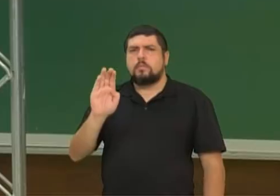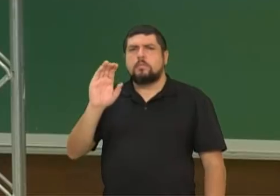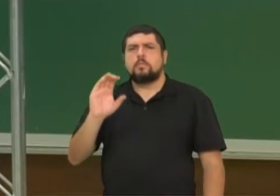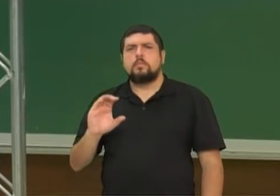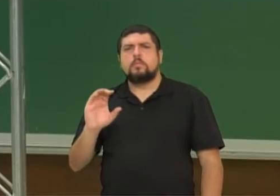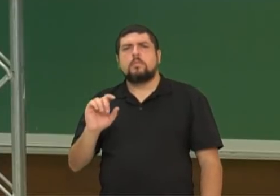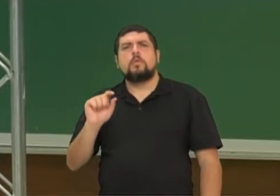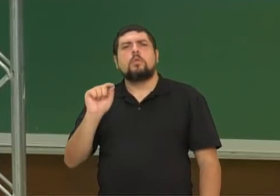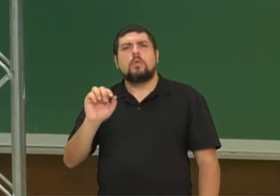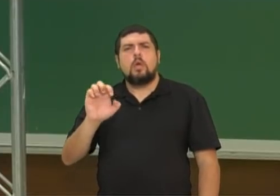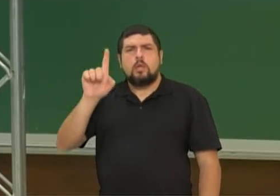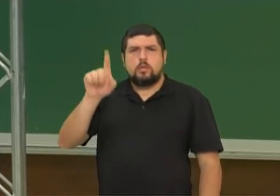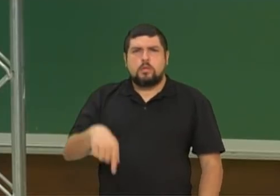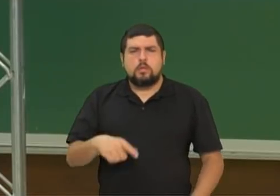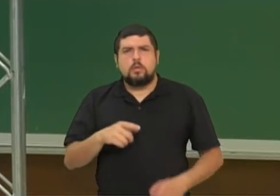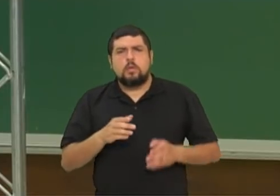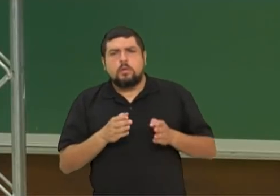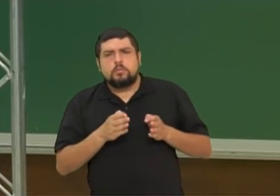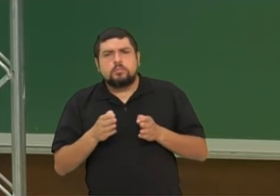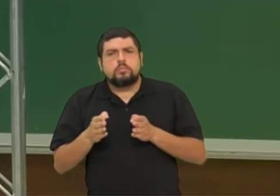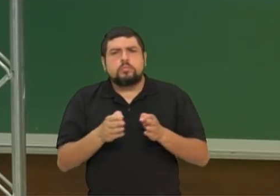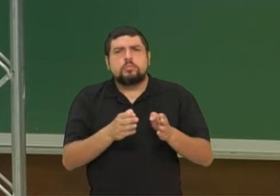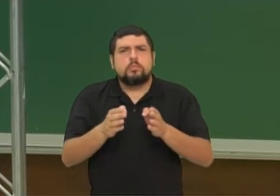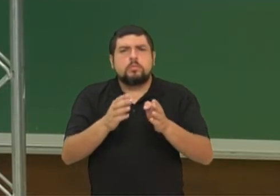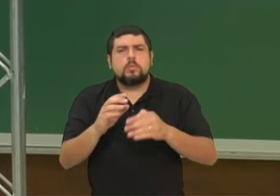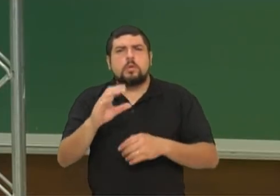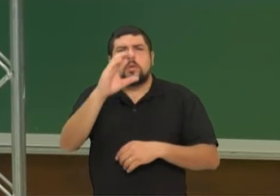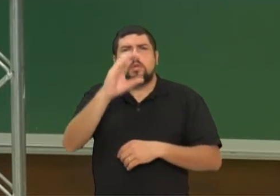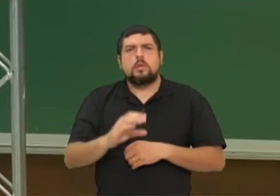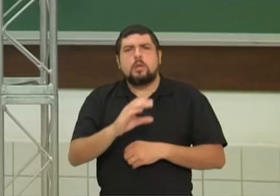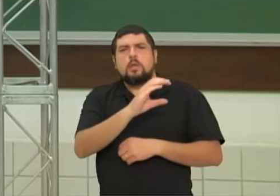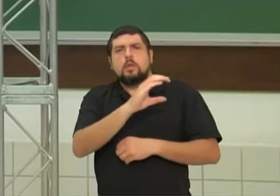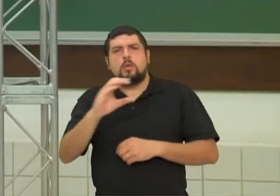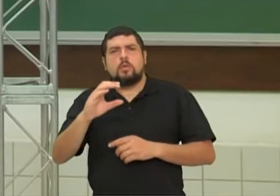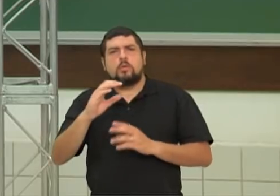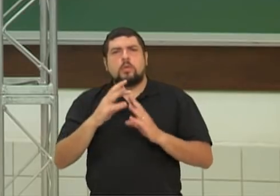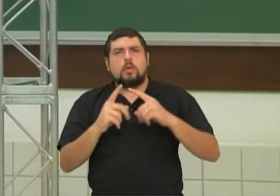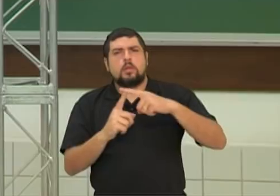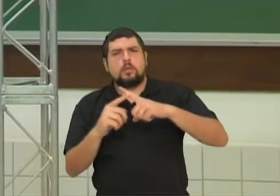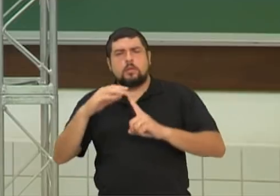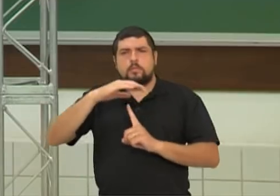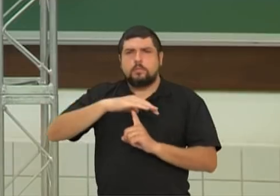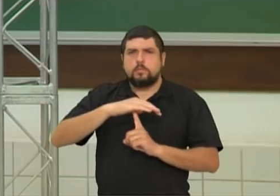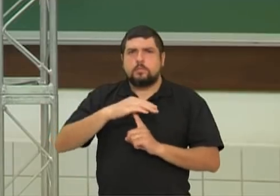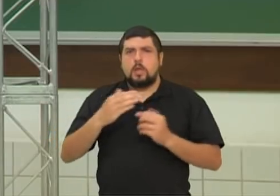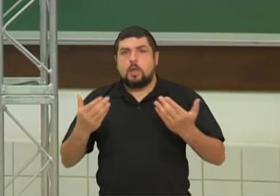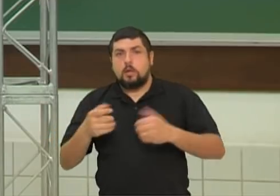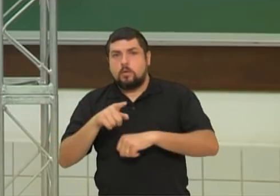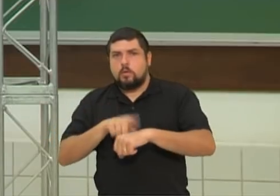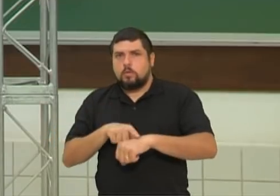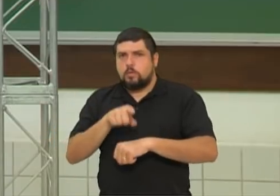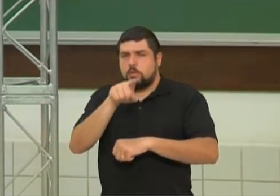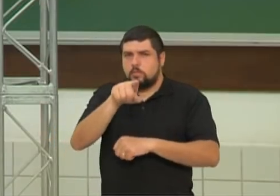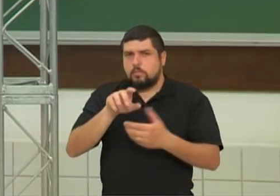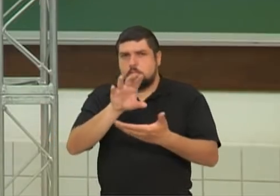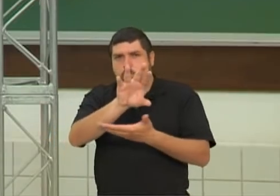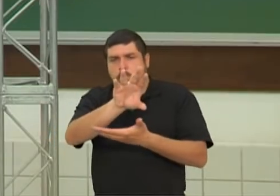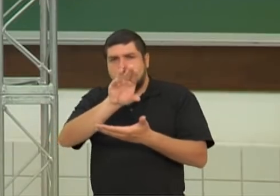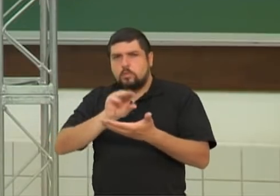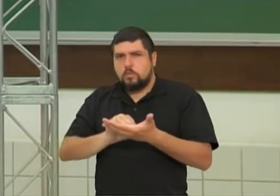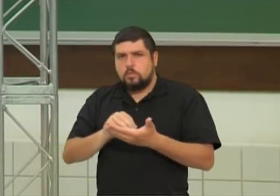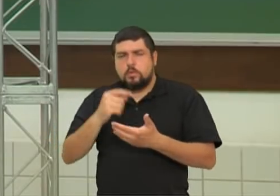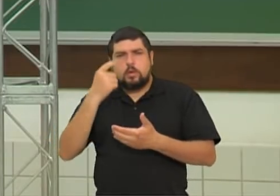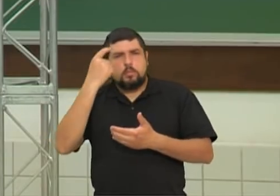do roteiro católico dos santuários e igrejas paranaenses? Nós vamos dar um tempo para vocês copiarem,